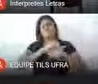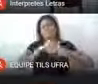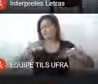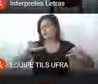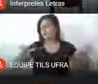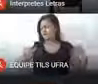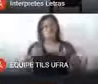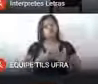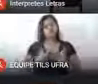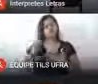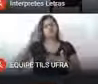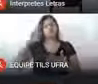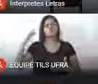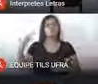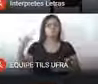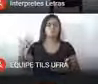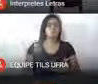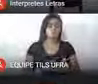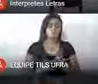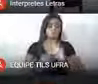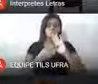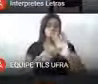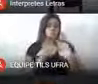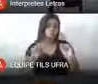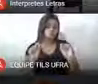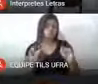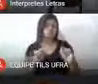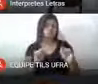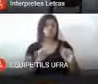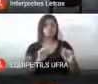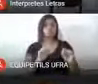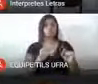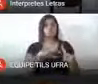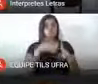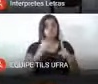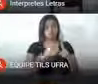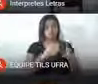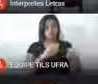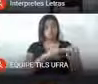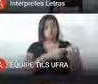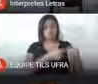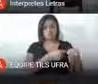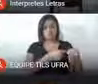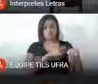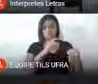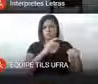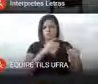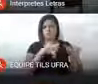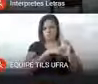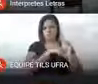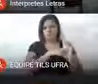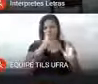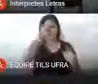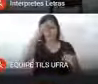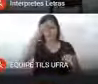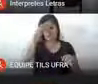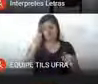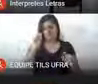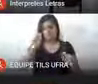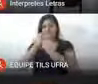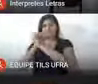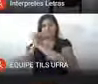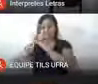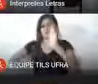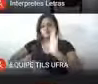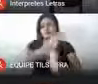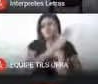que os quilombos, eles eram não só locais de negros fugidos, negros que fugiram dos seus senhores, mas